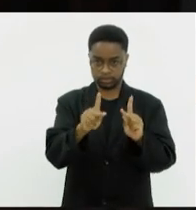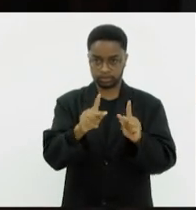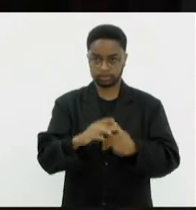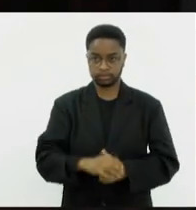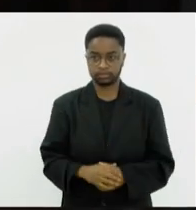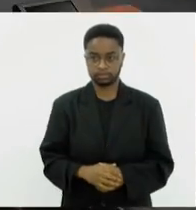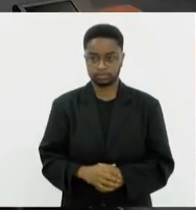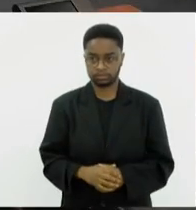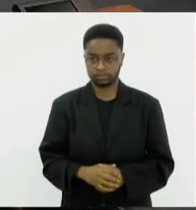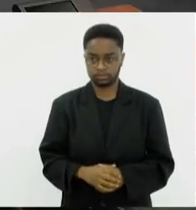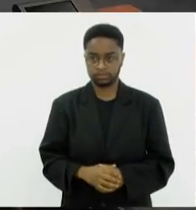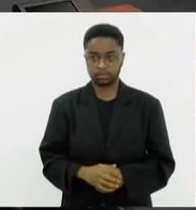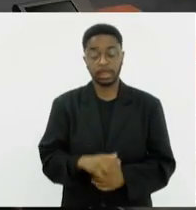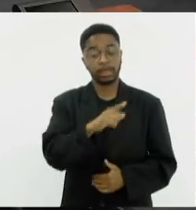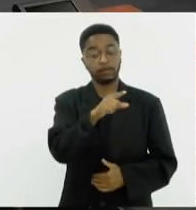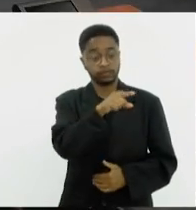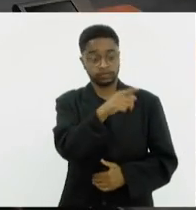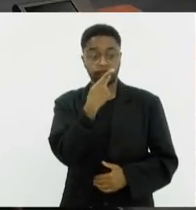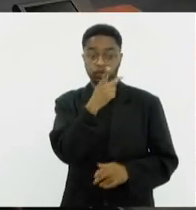Deputada,